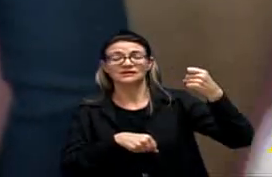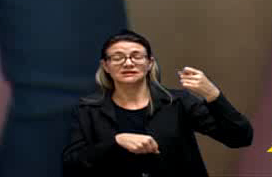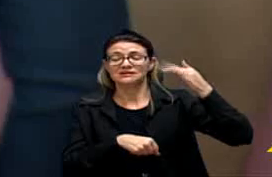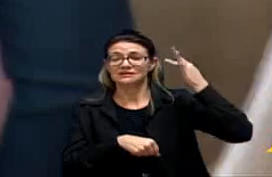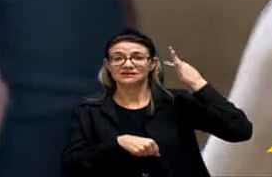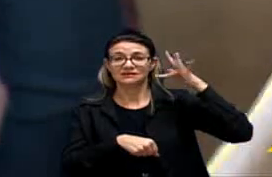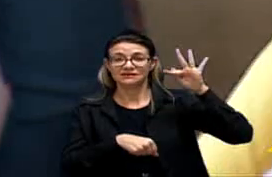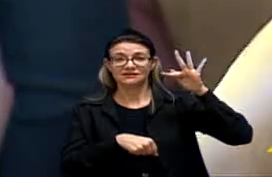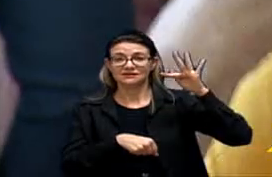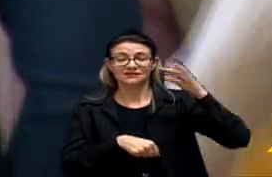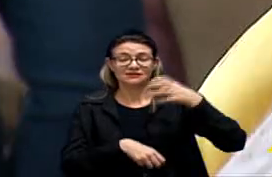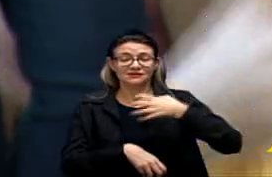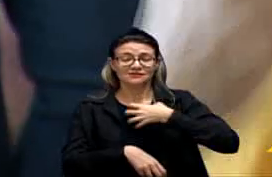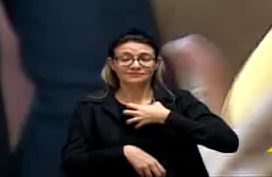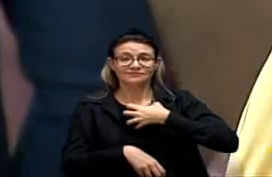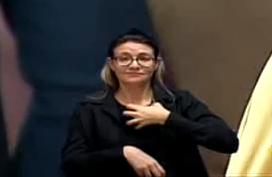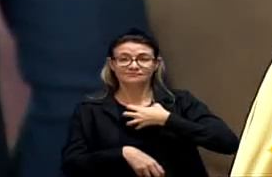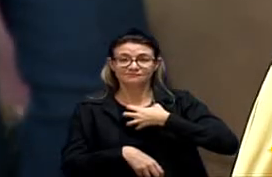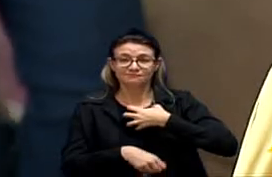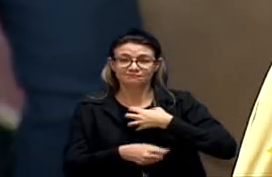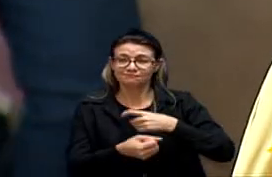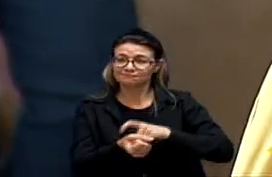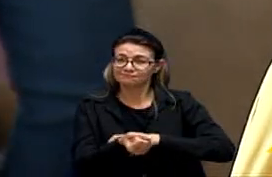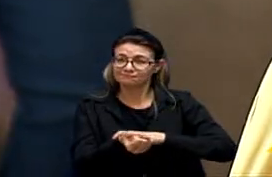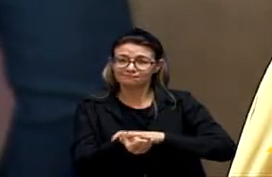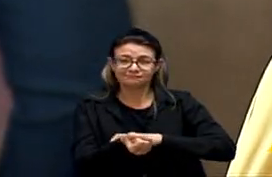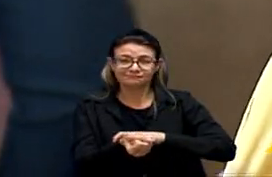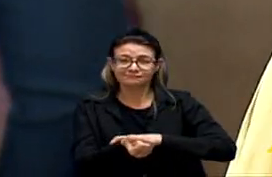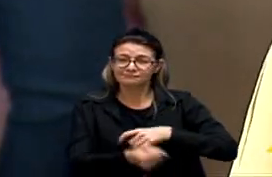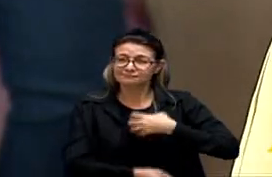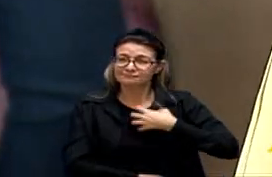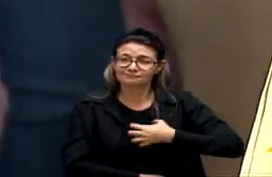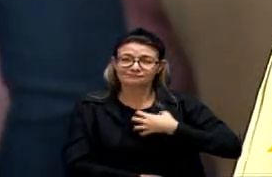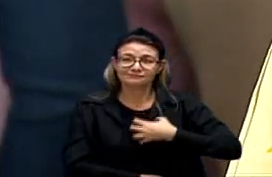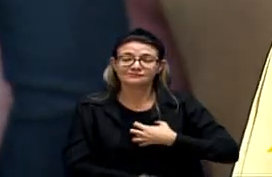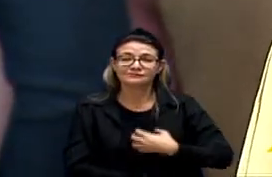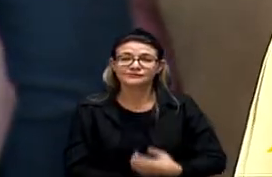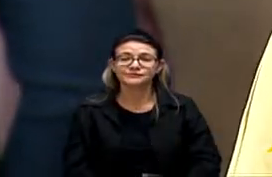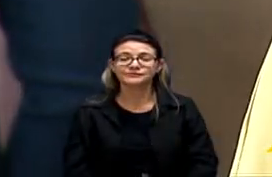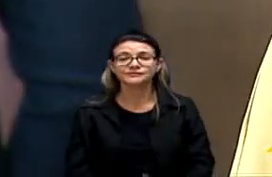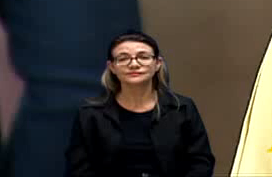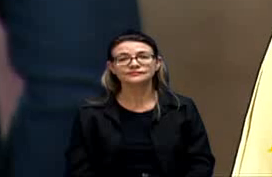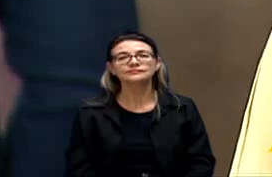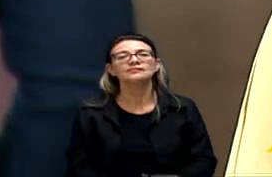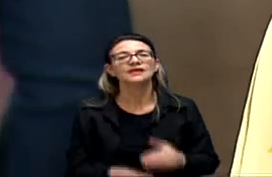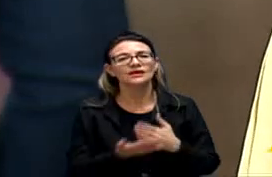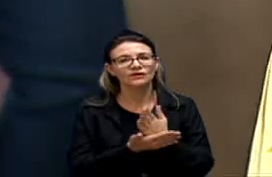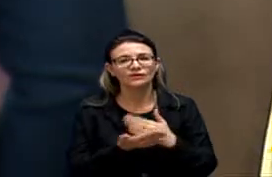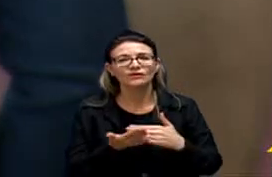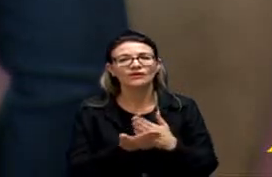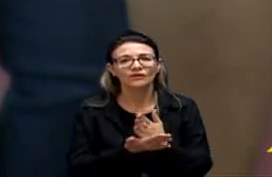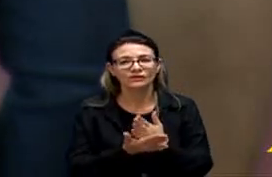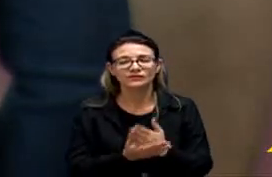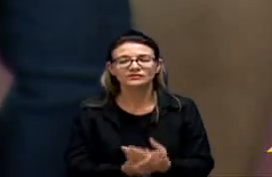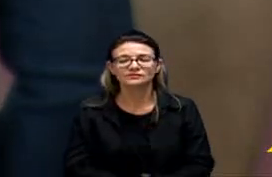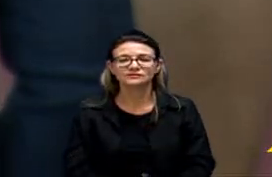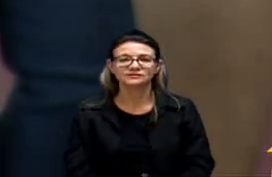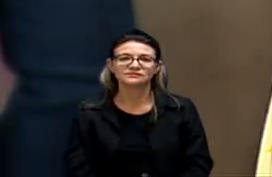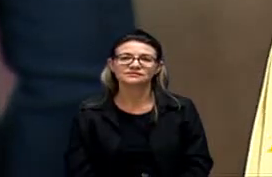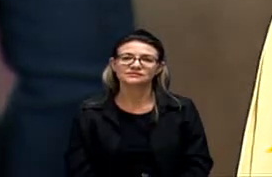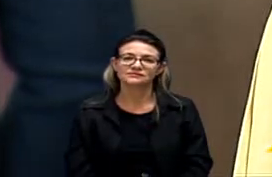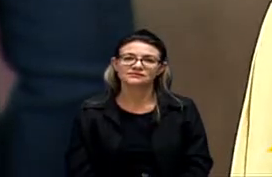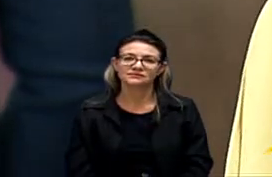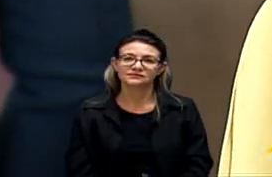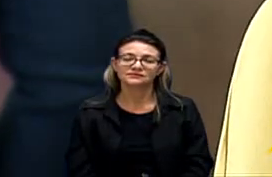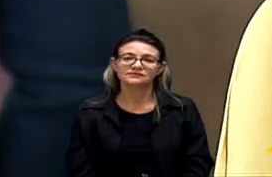uma sentimento aí de irritabilidade mesmo vereadora porque é algo que incomoda não só né